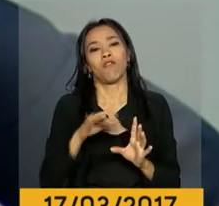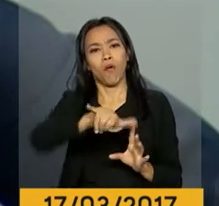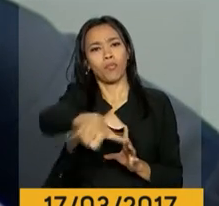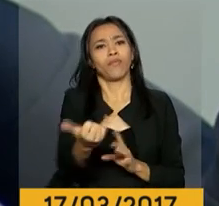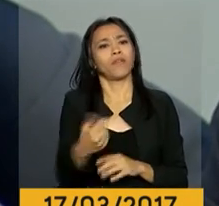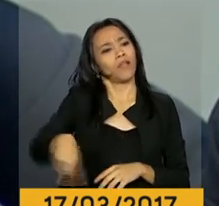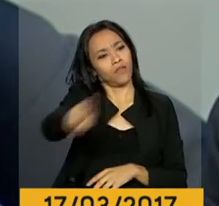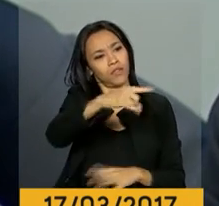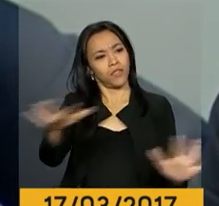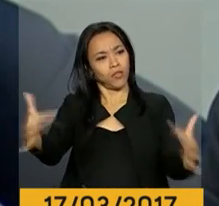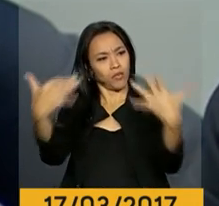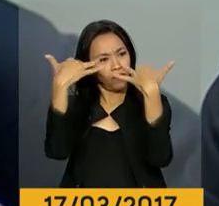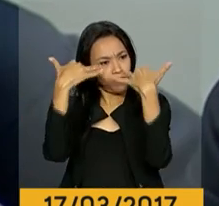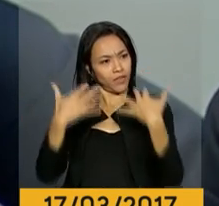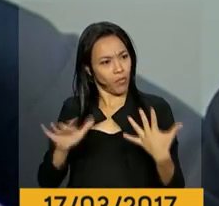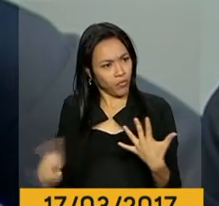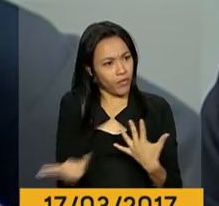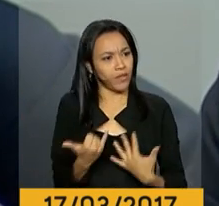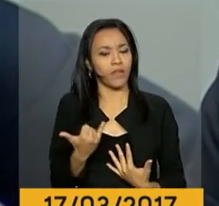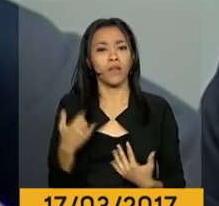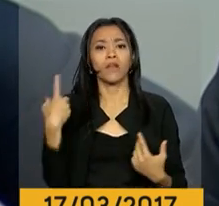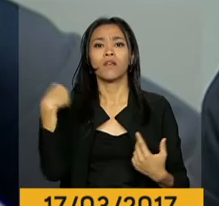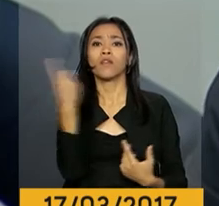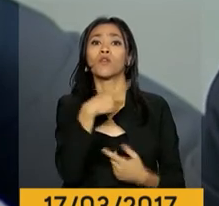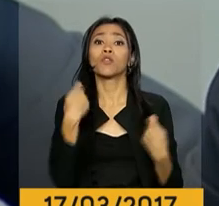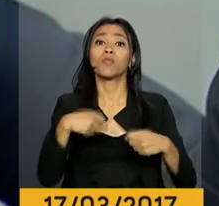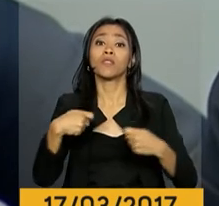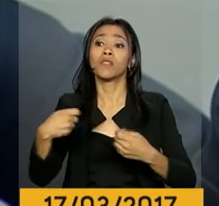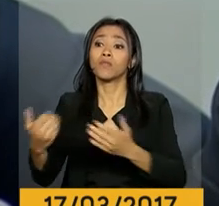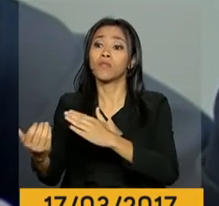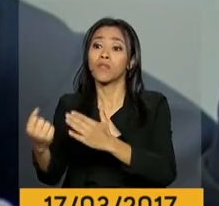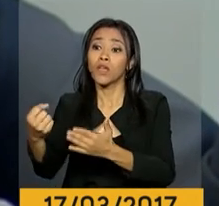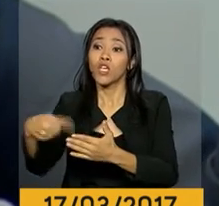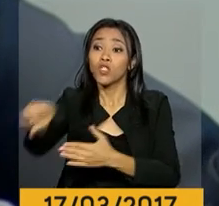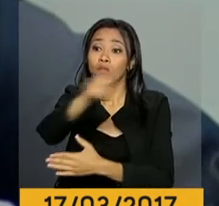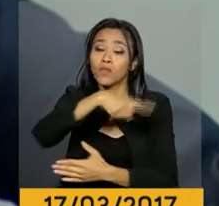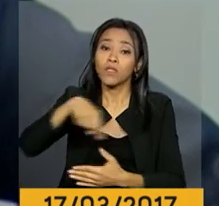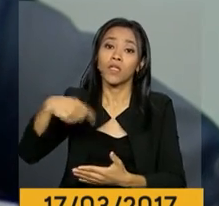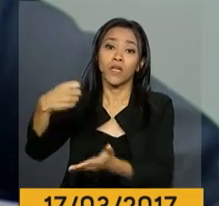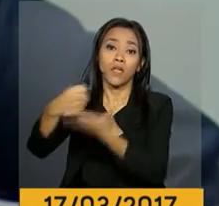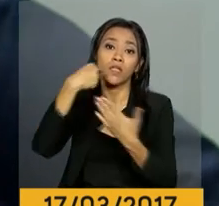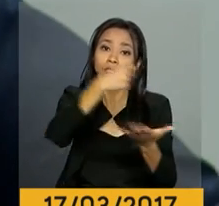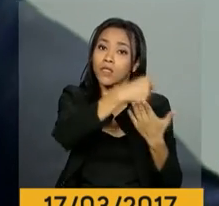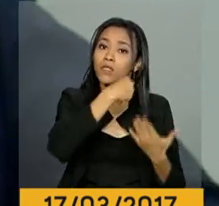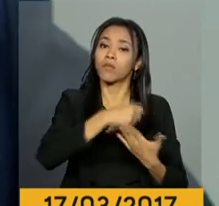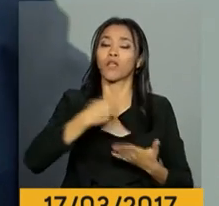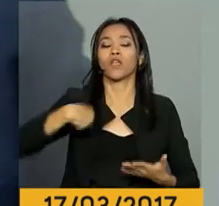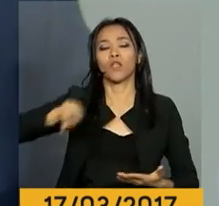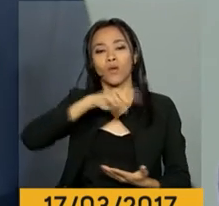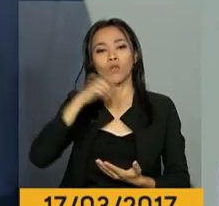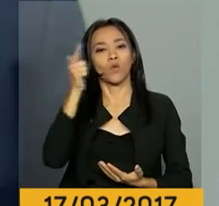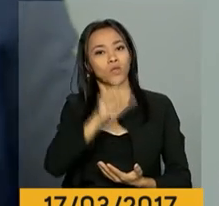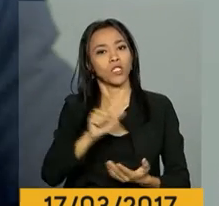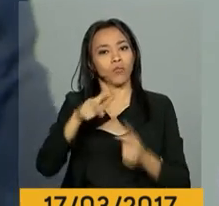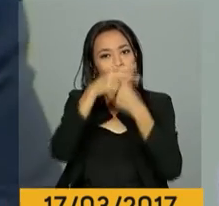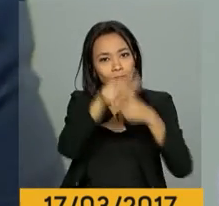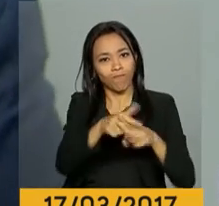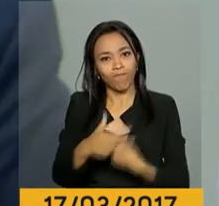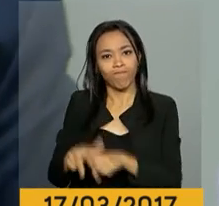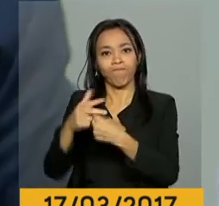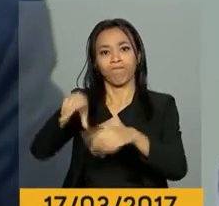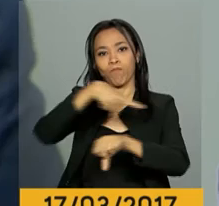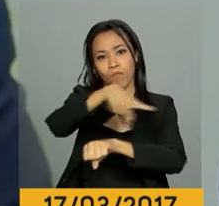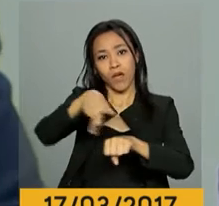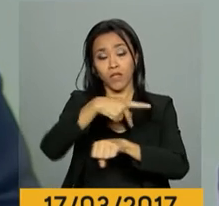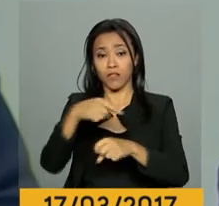presença dos senhores, porque nós estamos precisando muito dos senhores e das senhoras para construirmos juntos o país. O